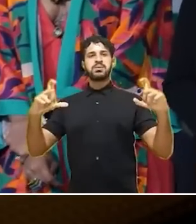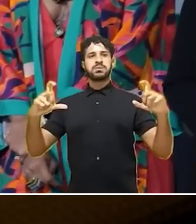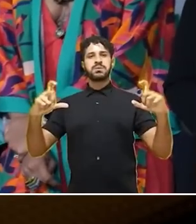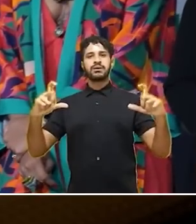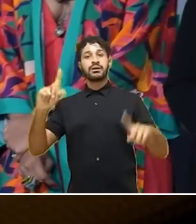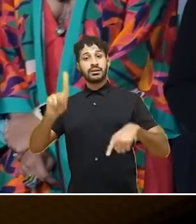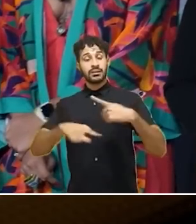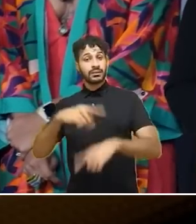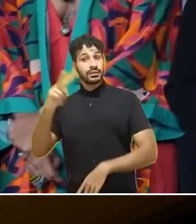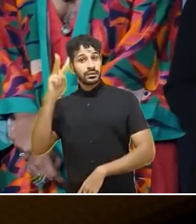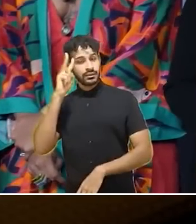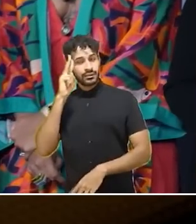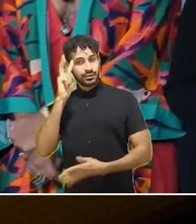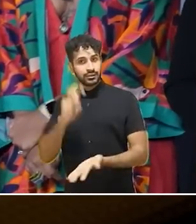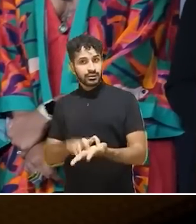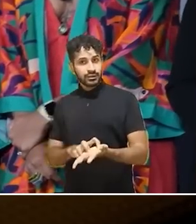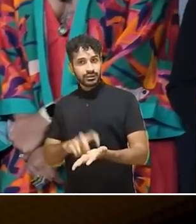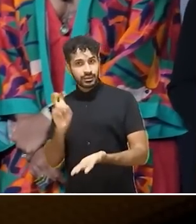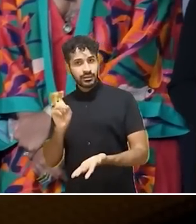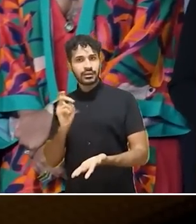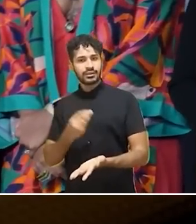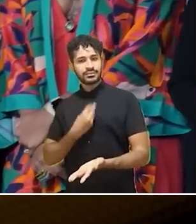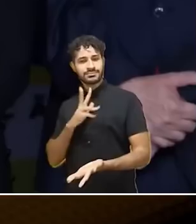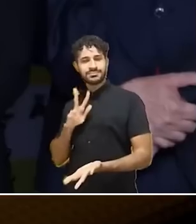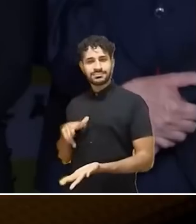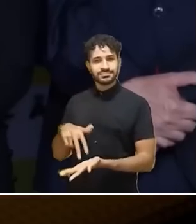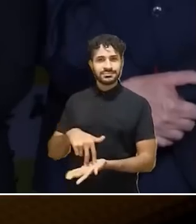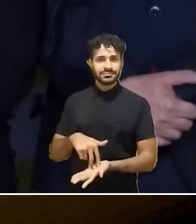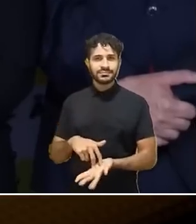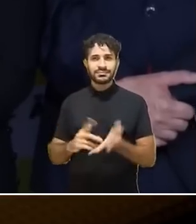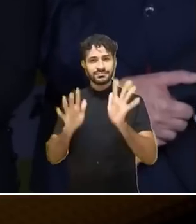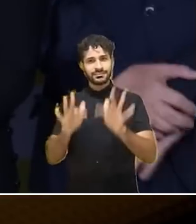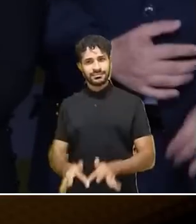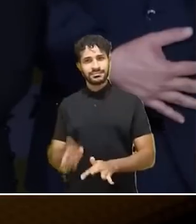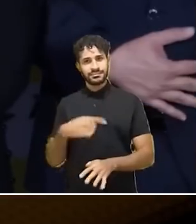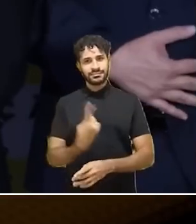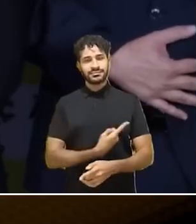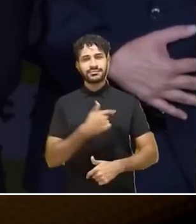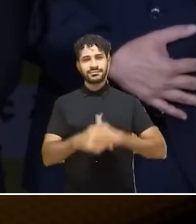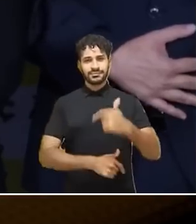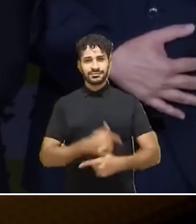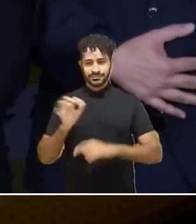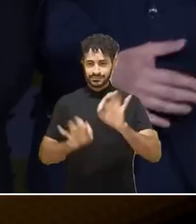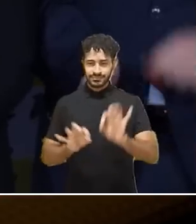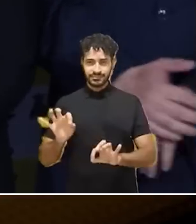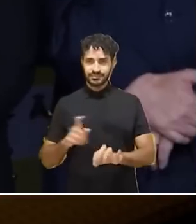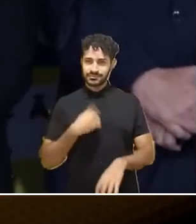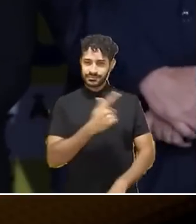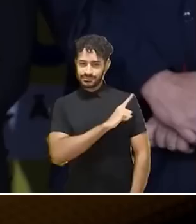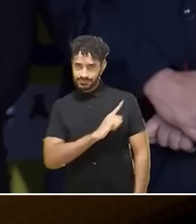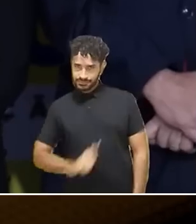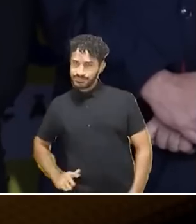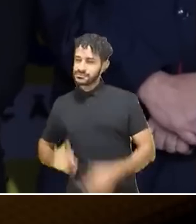que muitos que fizeram cara de nojinho para o bolsonaro Ah não é confiável